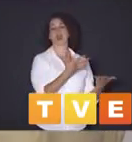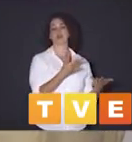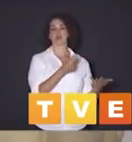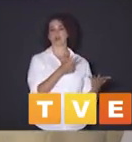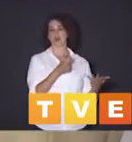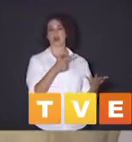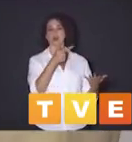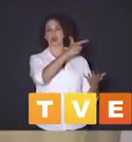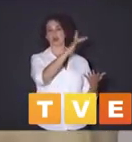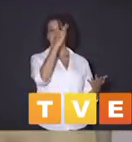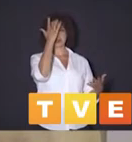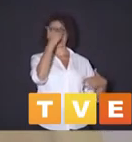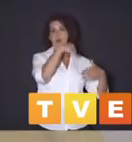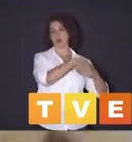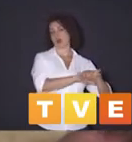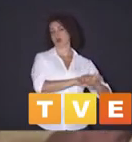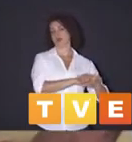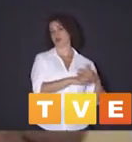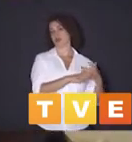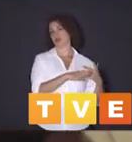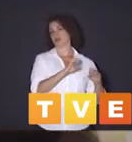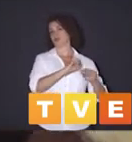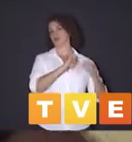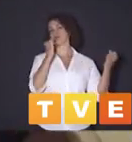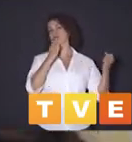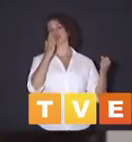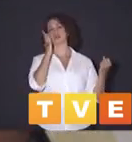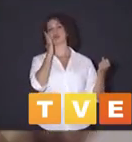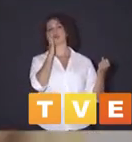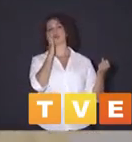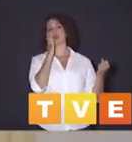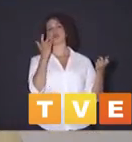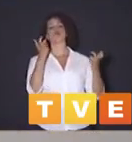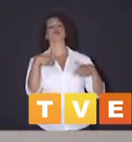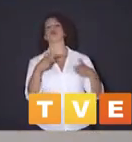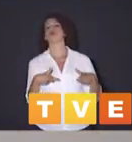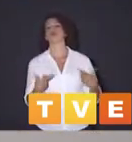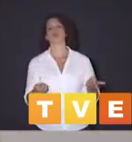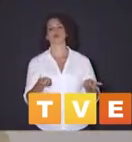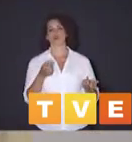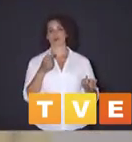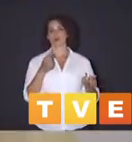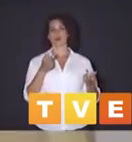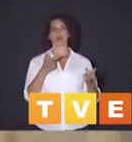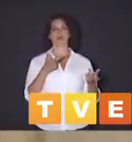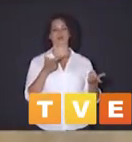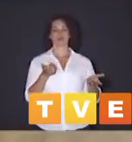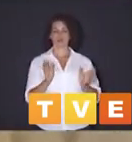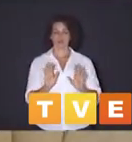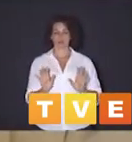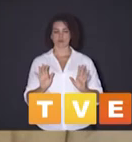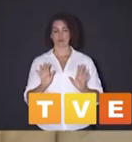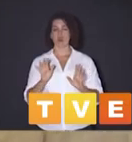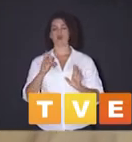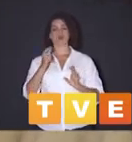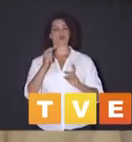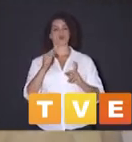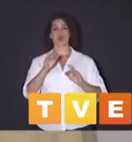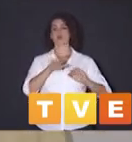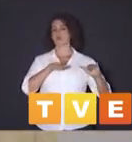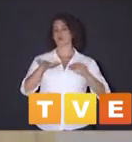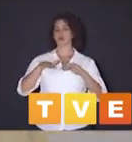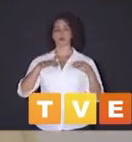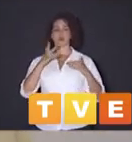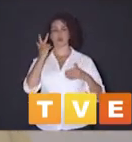vai para a carteira da outra pessoa você não tem como saber o rastrear de onde veio e para onde foi o dinheiro não tem esse movimento